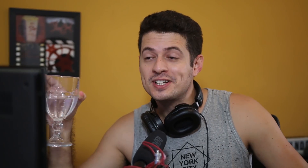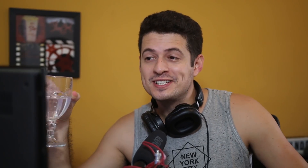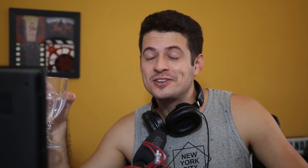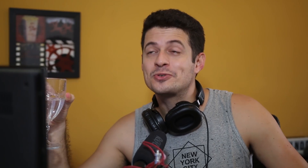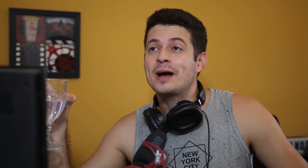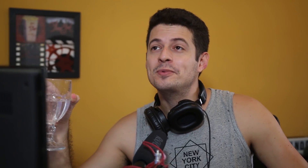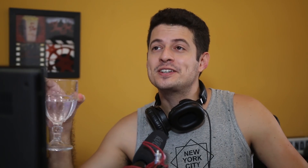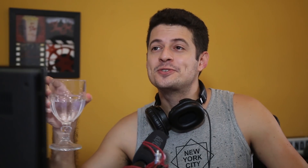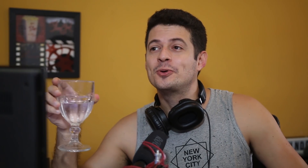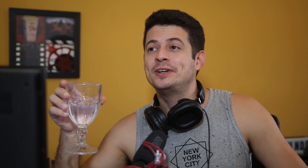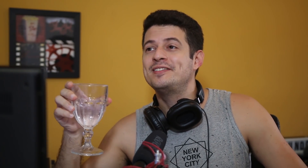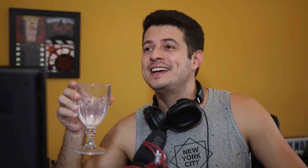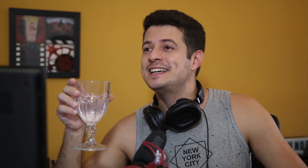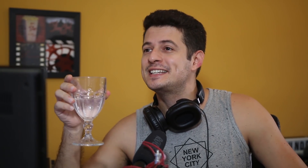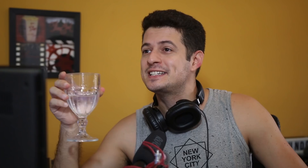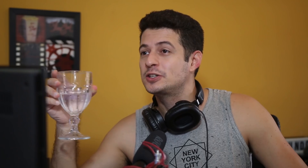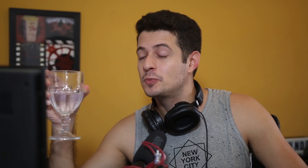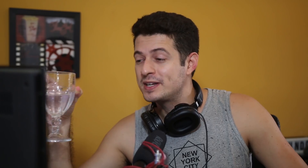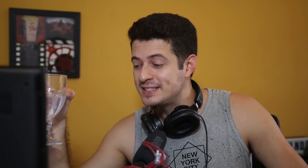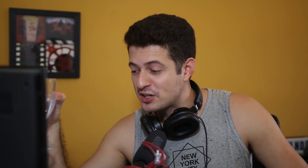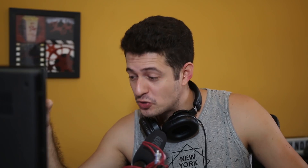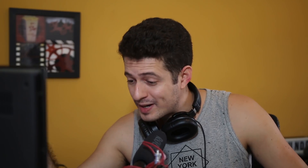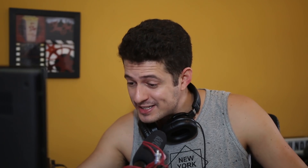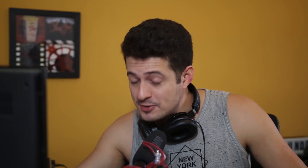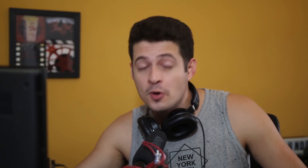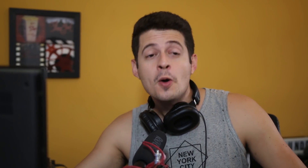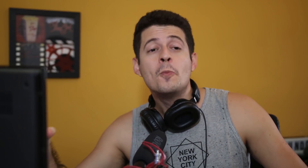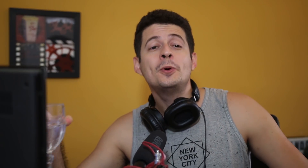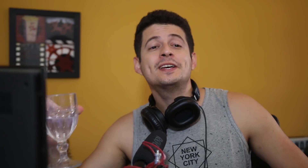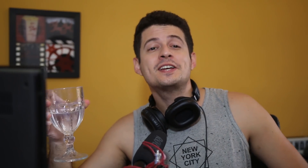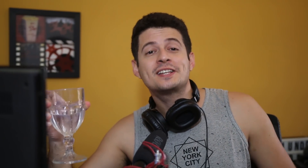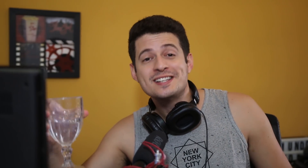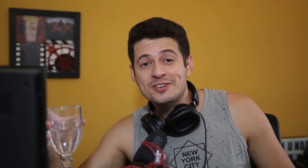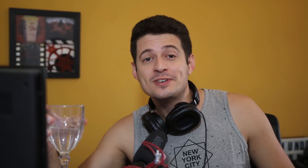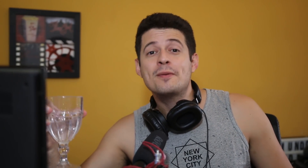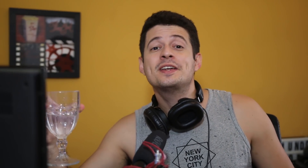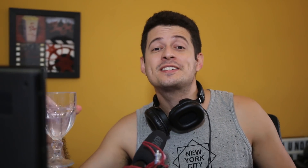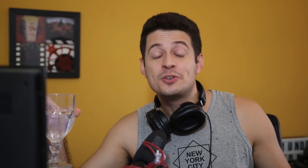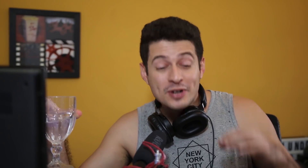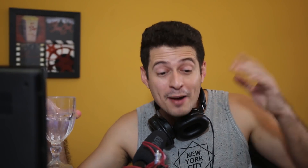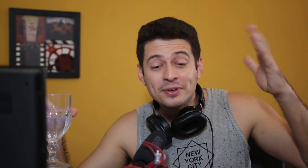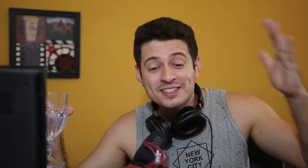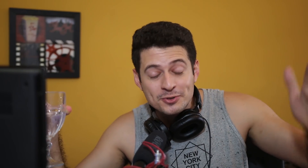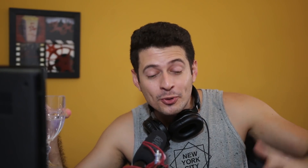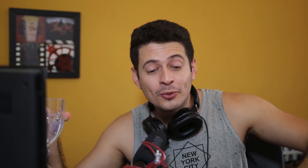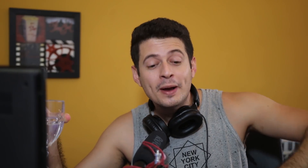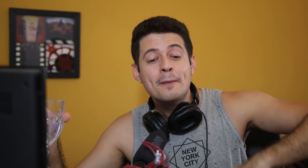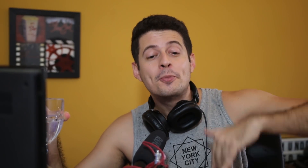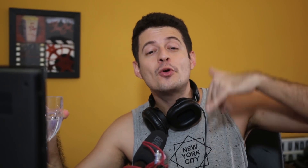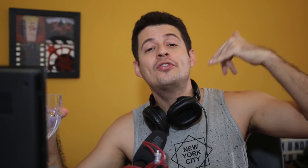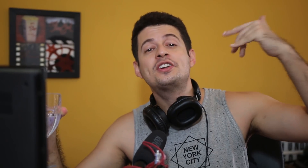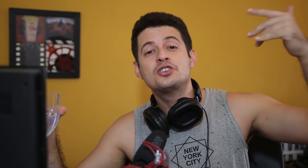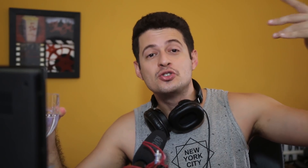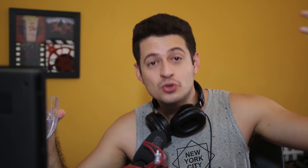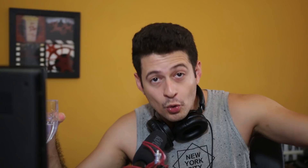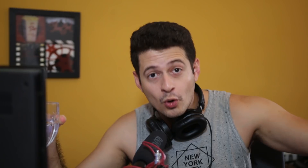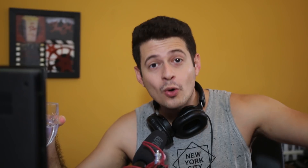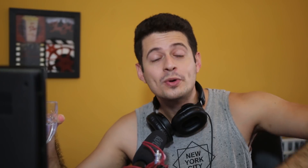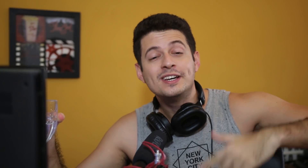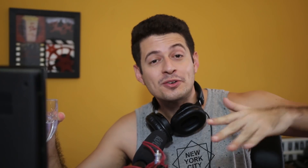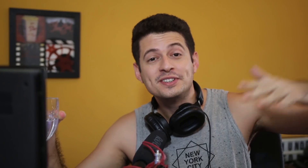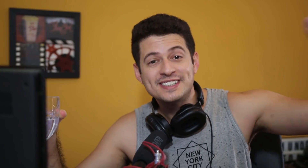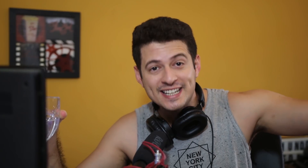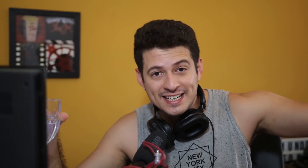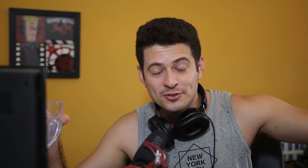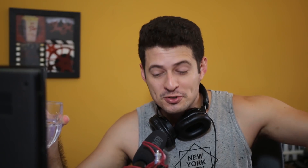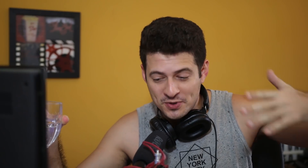Muita gente está dizendo que o Cabo Daciolo deveria ter sido presidente do Brasil, muita gente está dizendo que o Cabo Daciolo profetizou